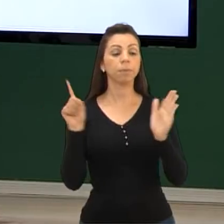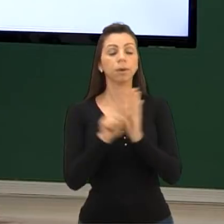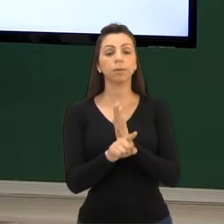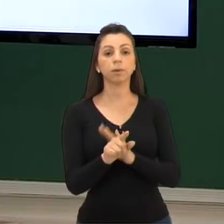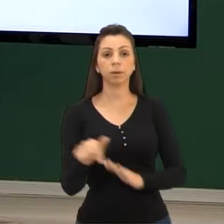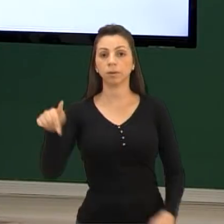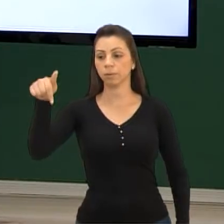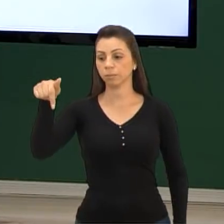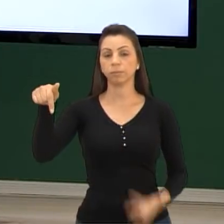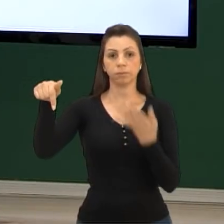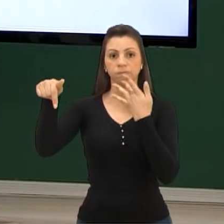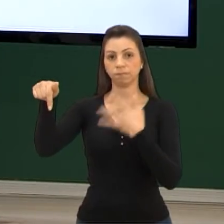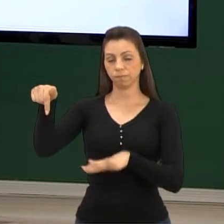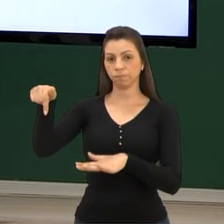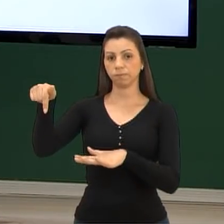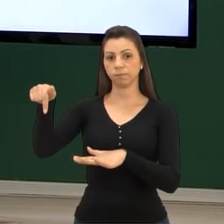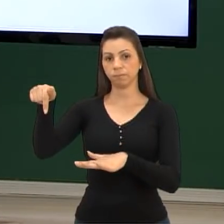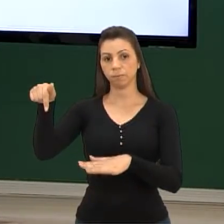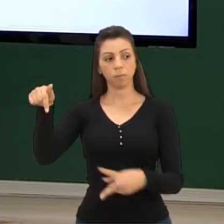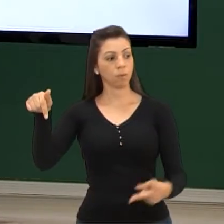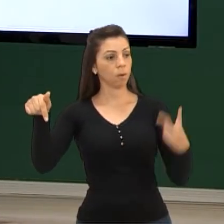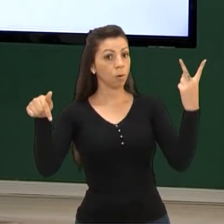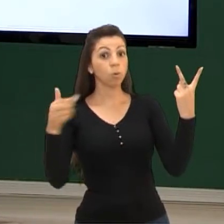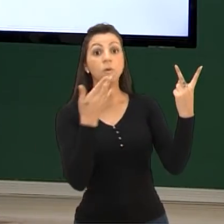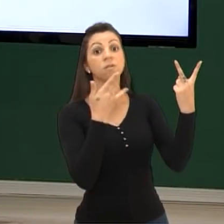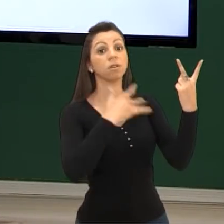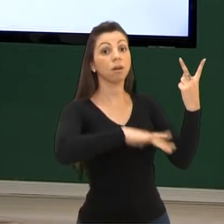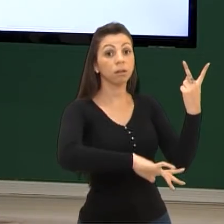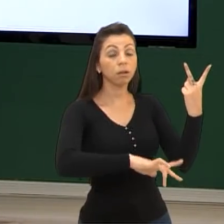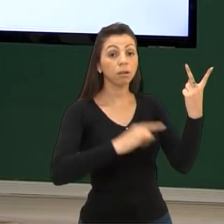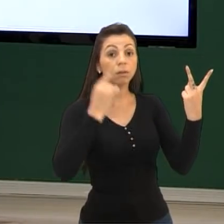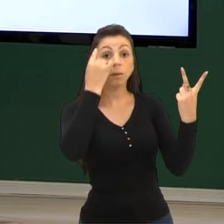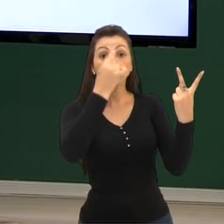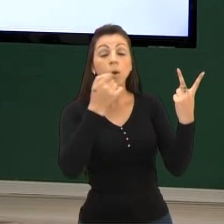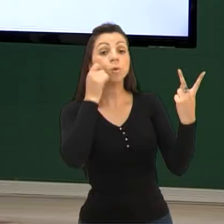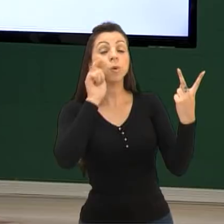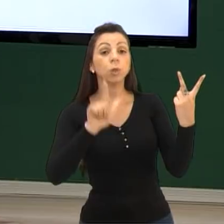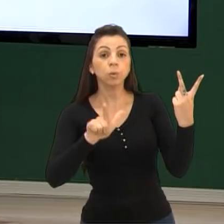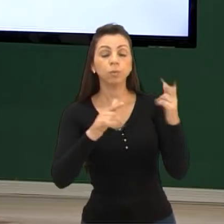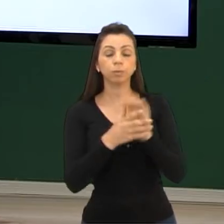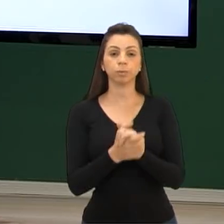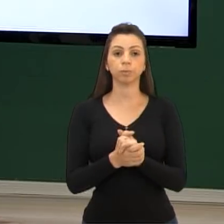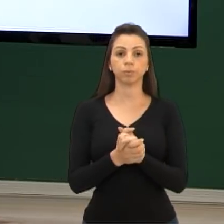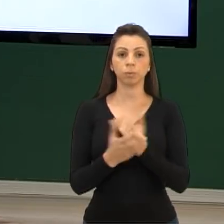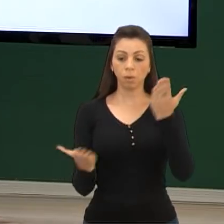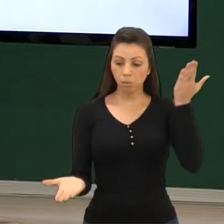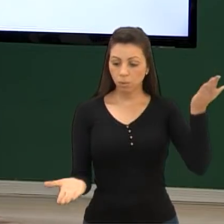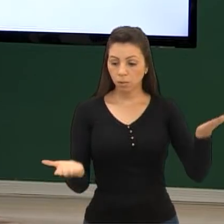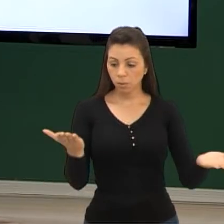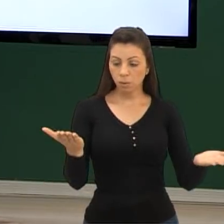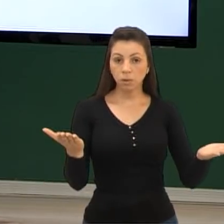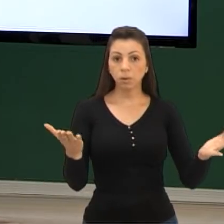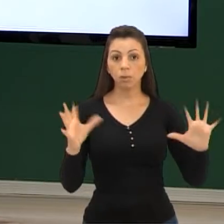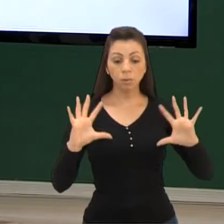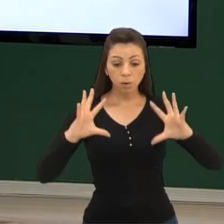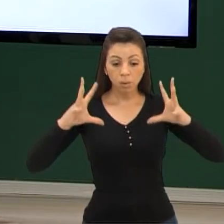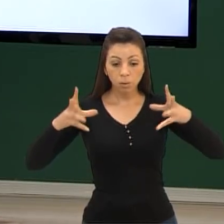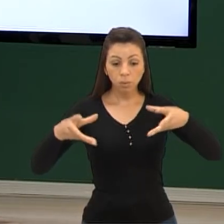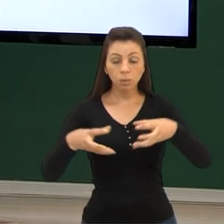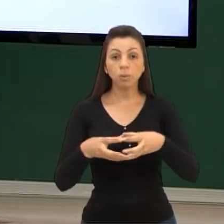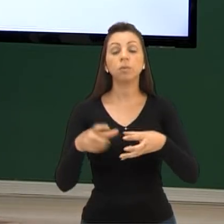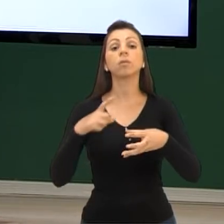cada 7 crianças, 2 possuíam olhos azuis. Sabendo que a comunidade tem 91